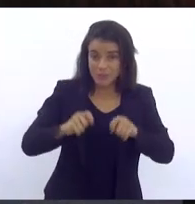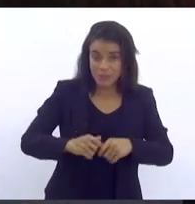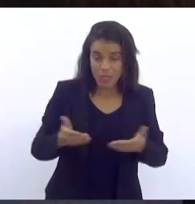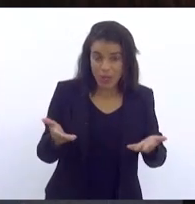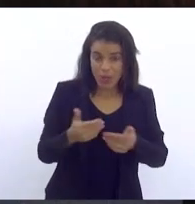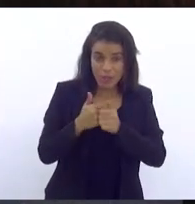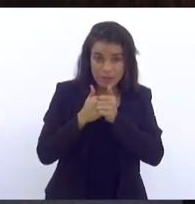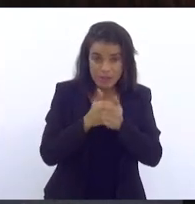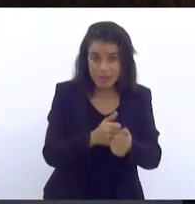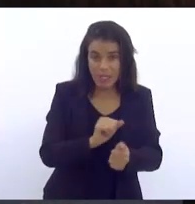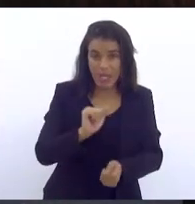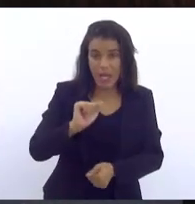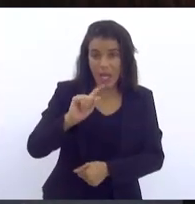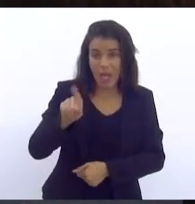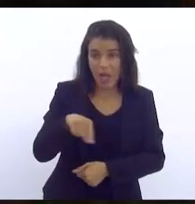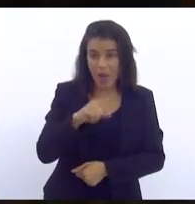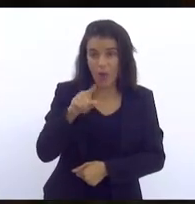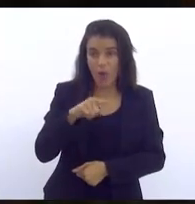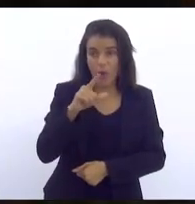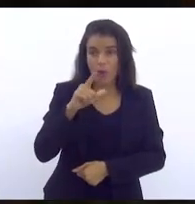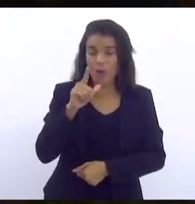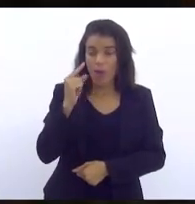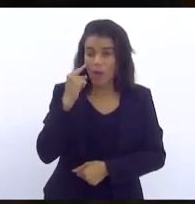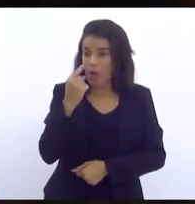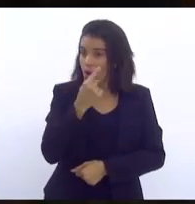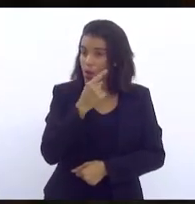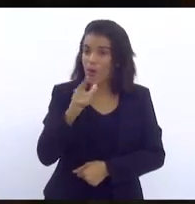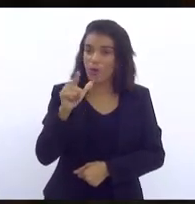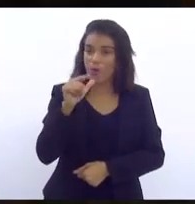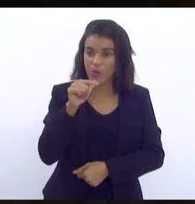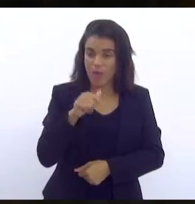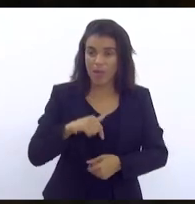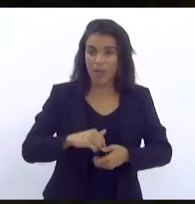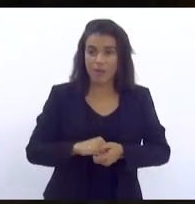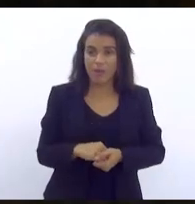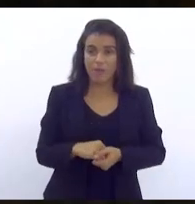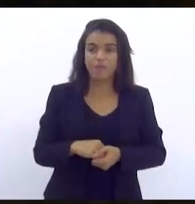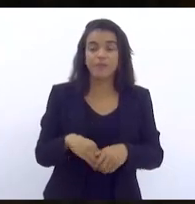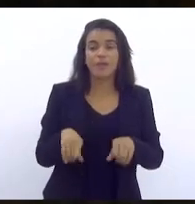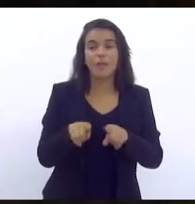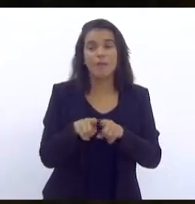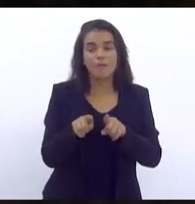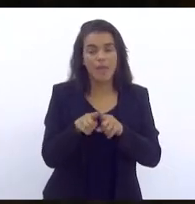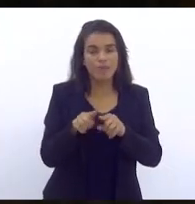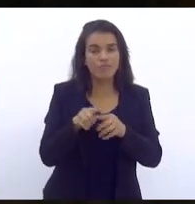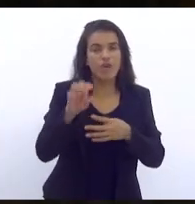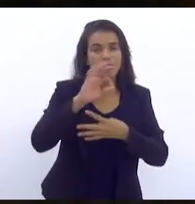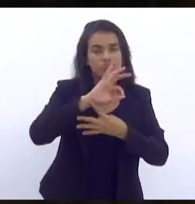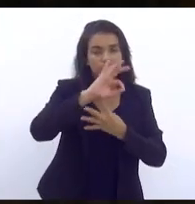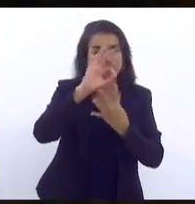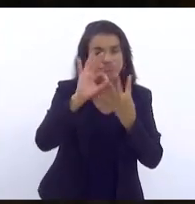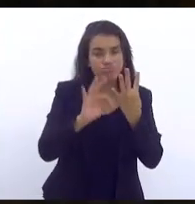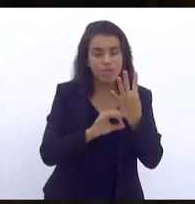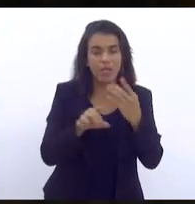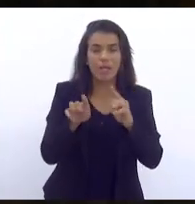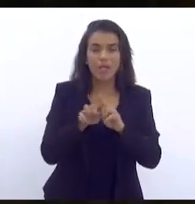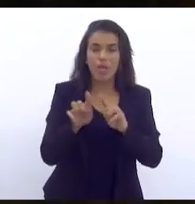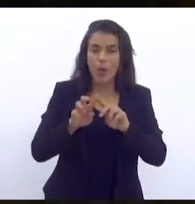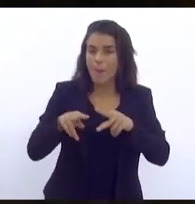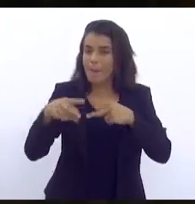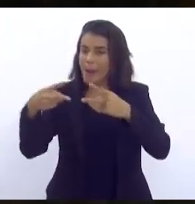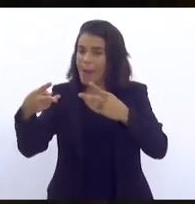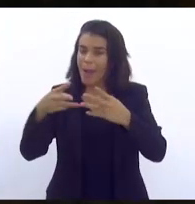@ u se puder agora já compartilha nos Stories se puder agora já divulga para todos os